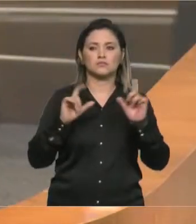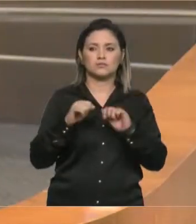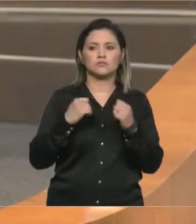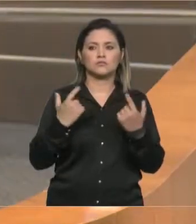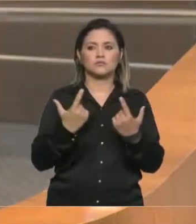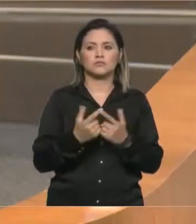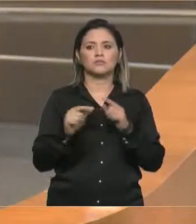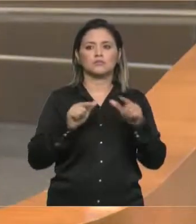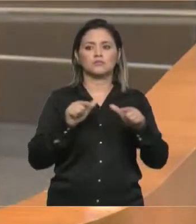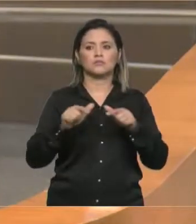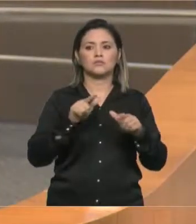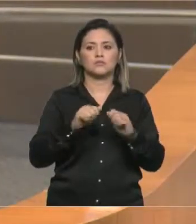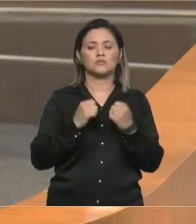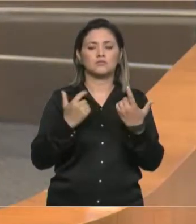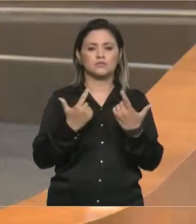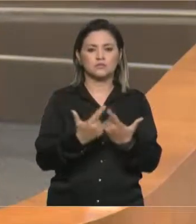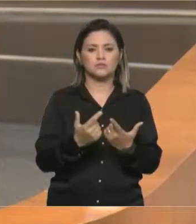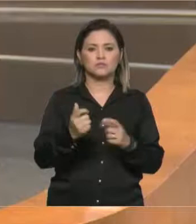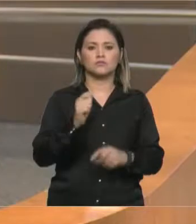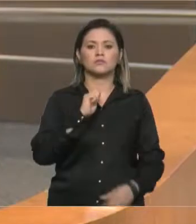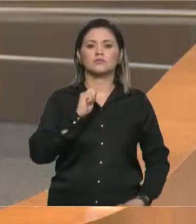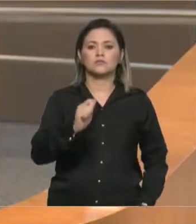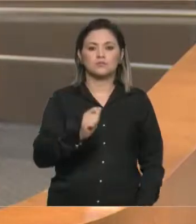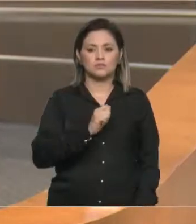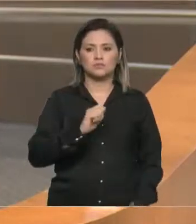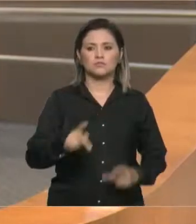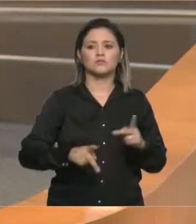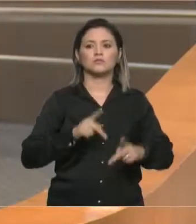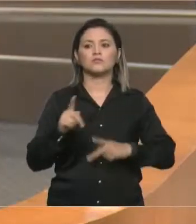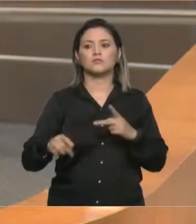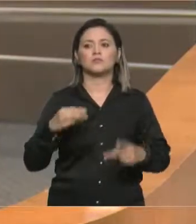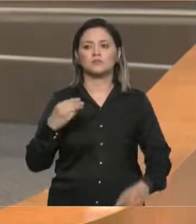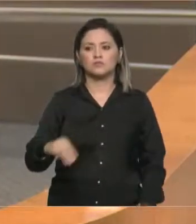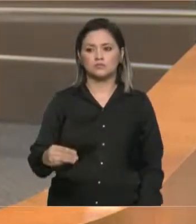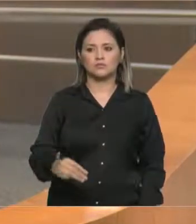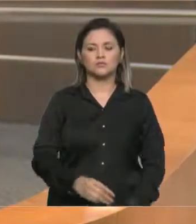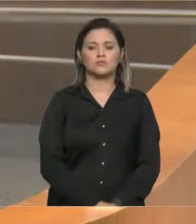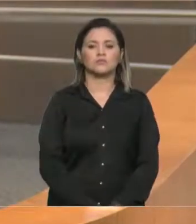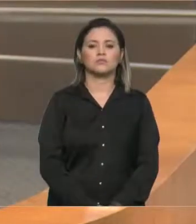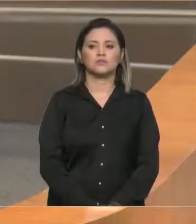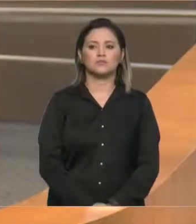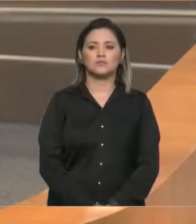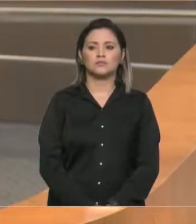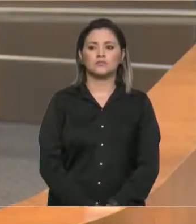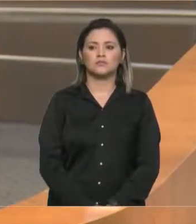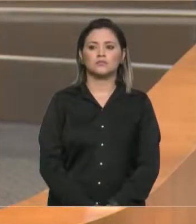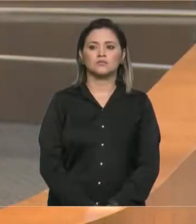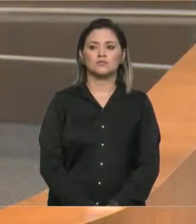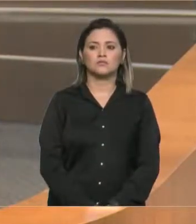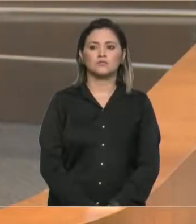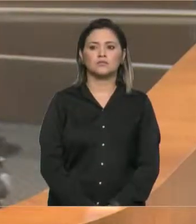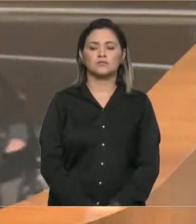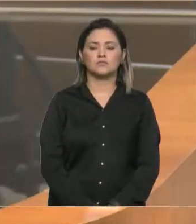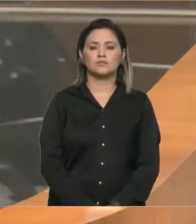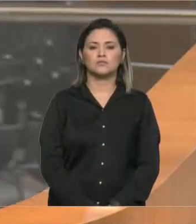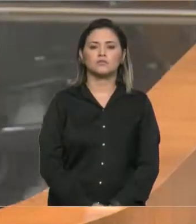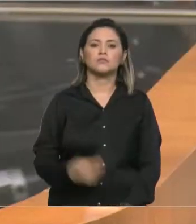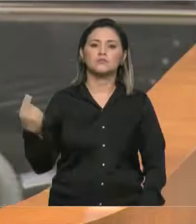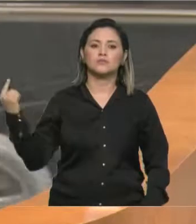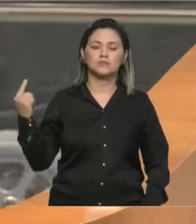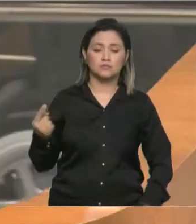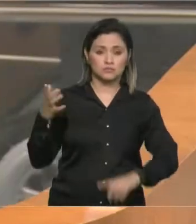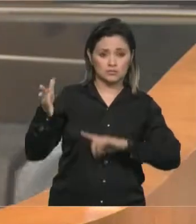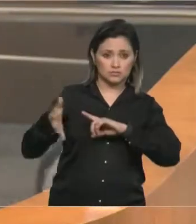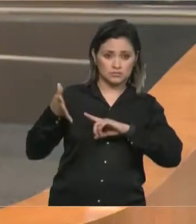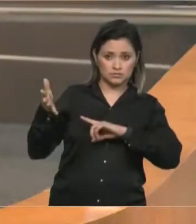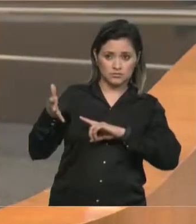casa, imprensa, maranhense. Senhor presidente, hoje subo essa tribuna para relatar